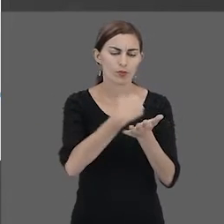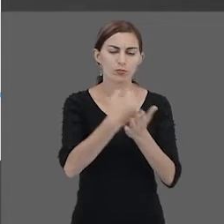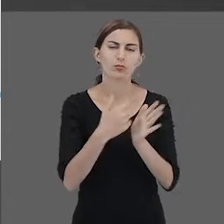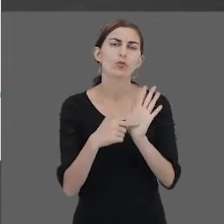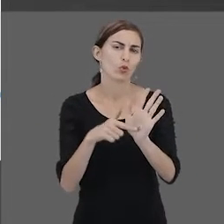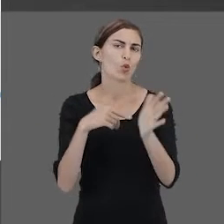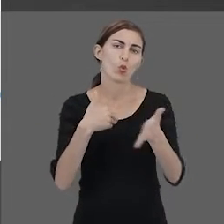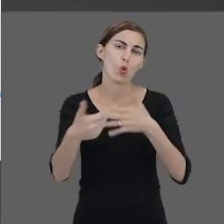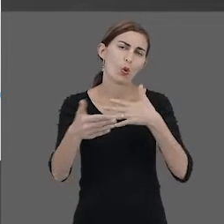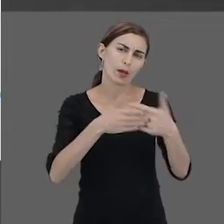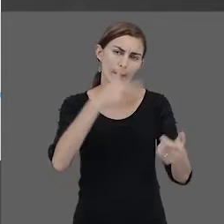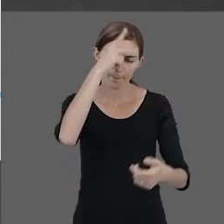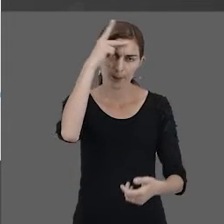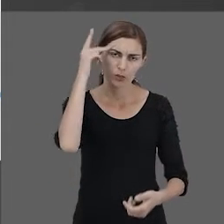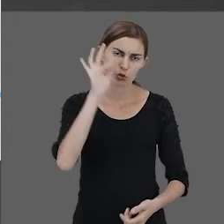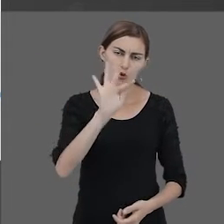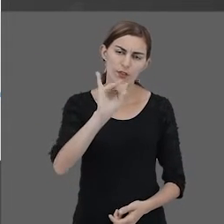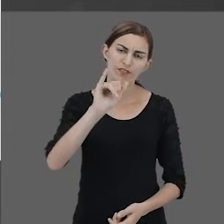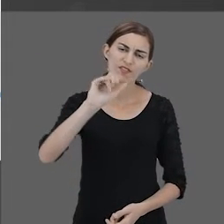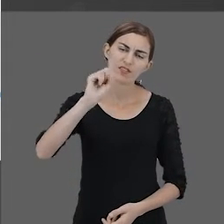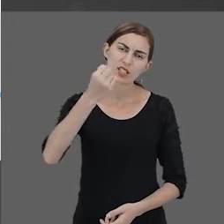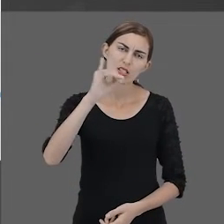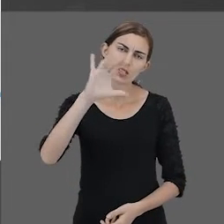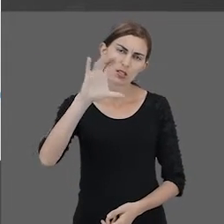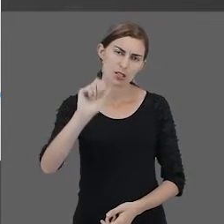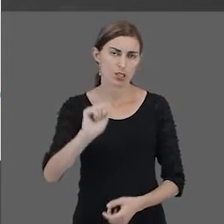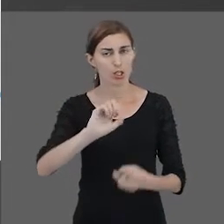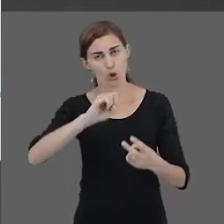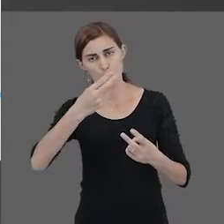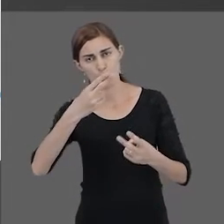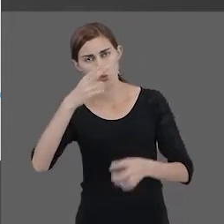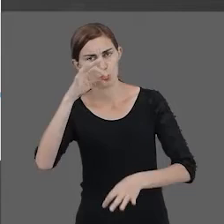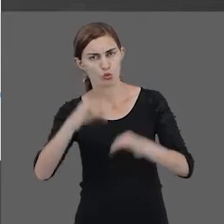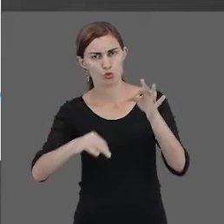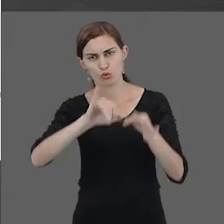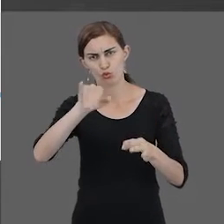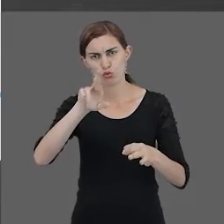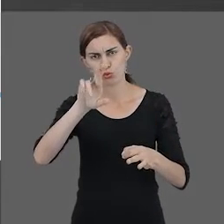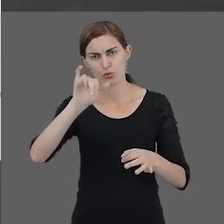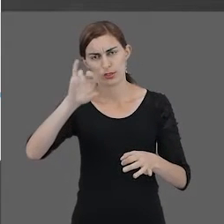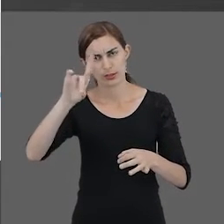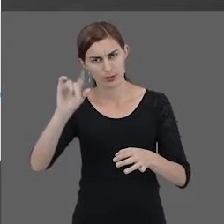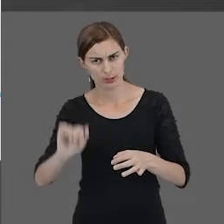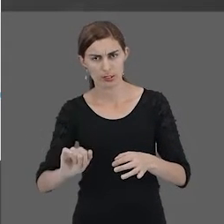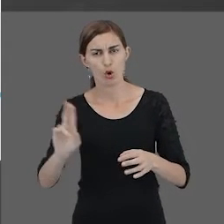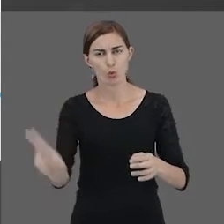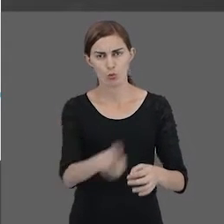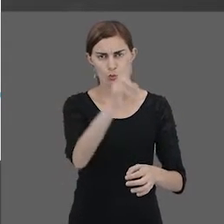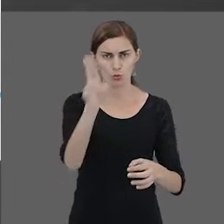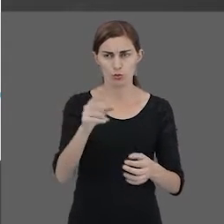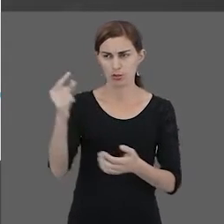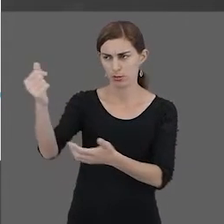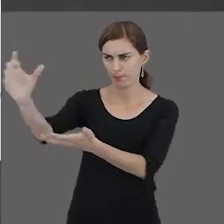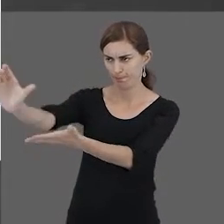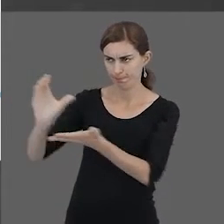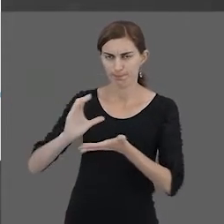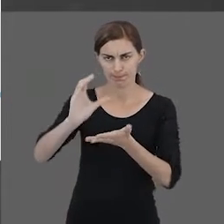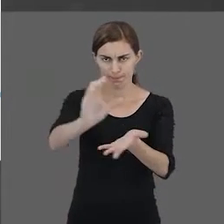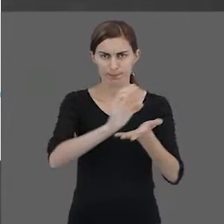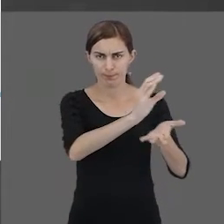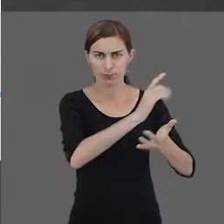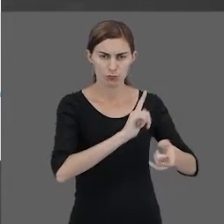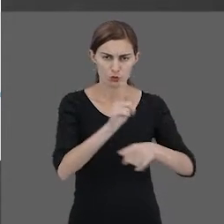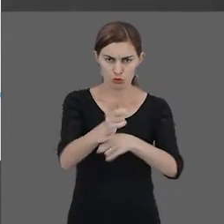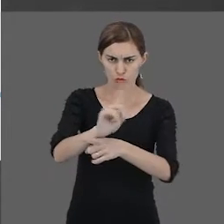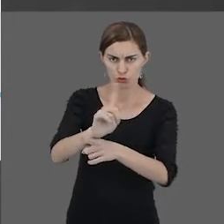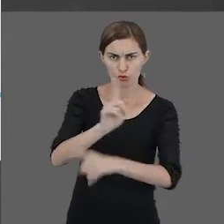Qualquer pessoa física ou jurídica, pública ou privada, que utilize, arrecade, guarde,